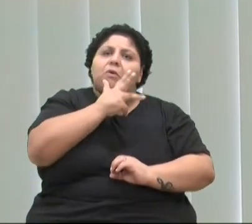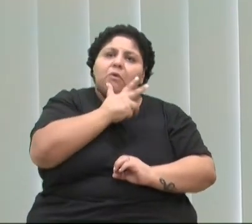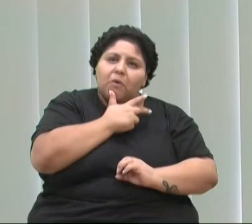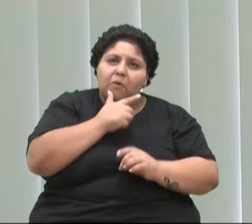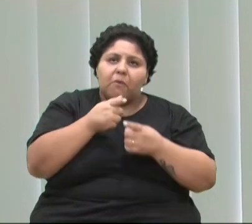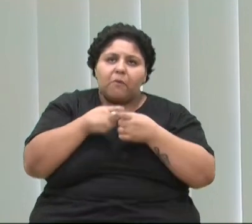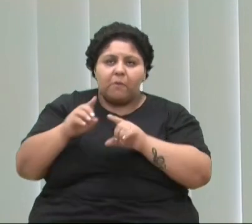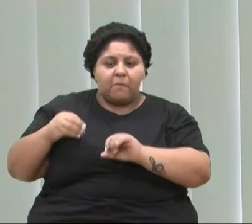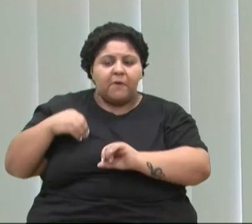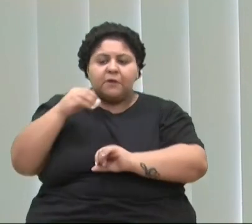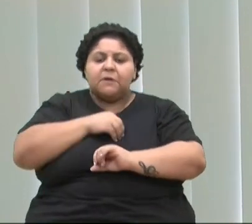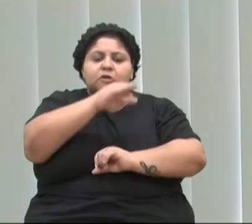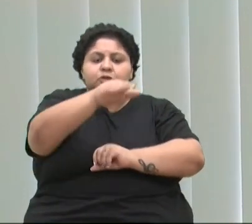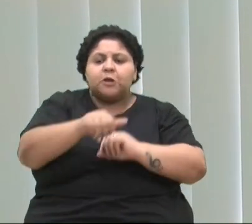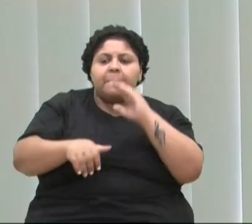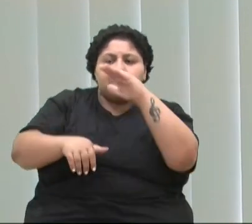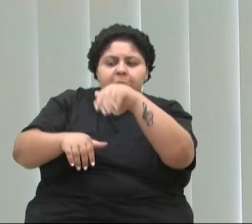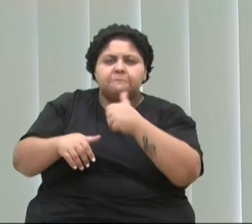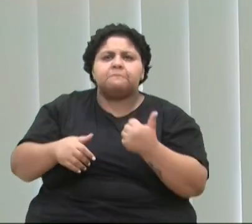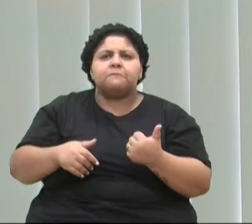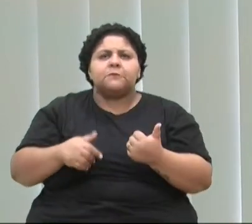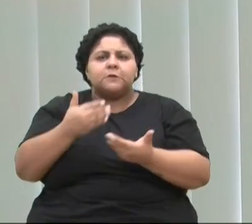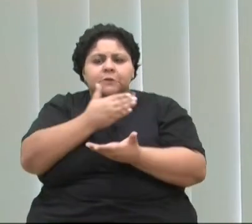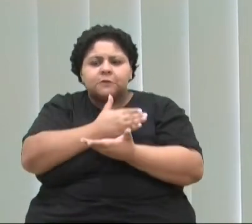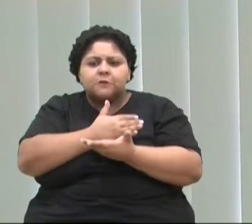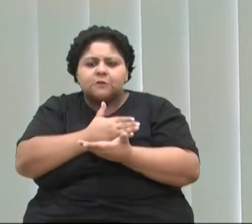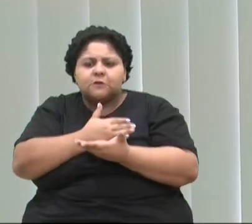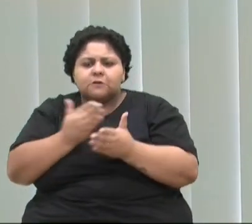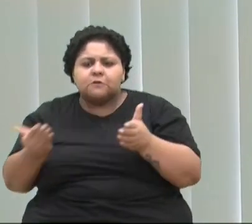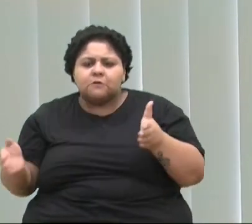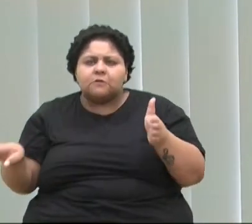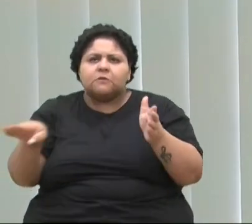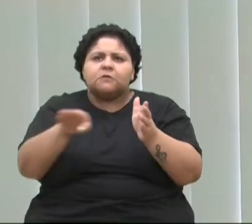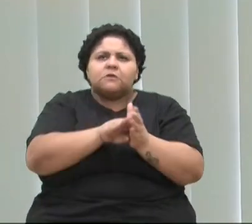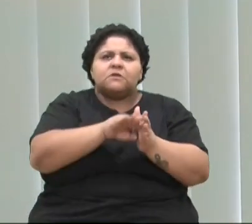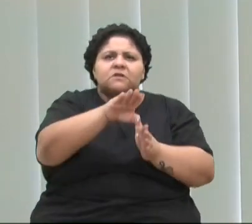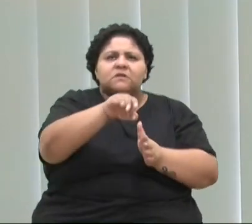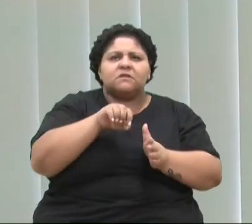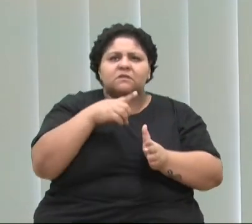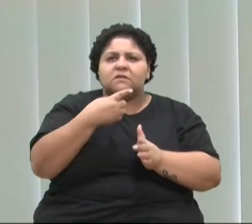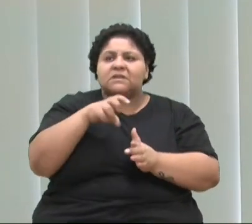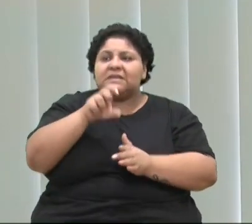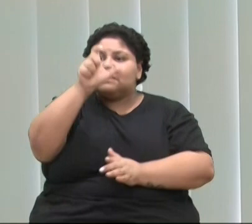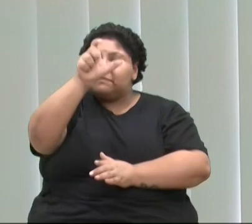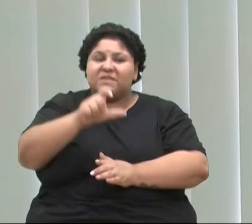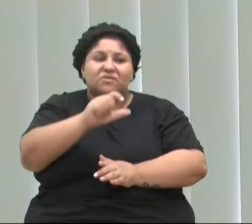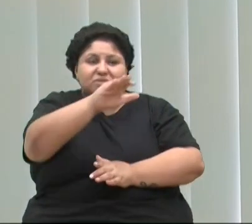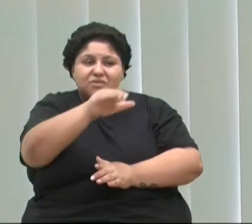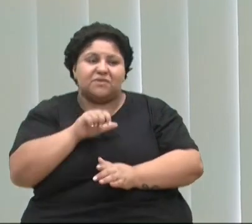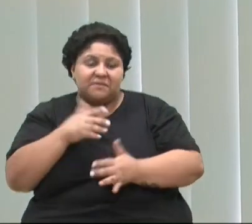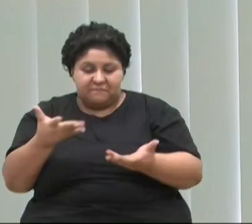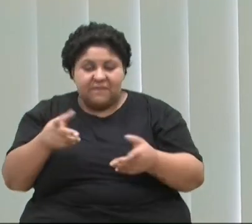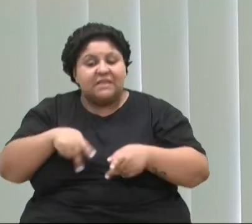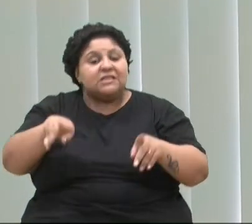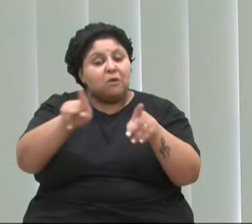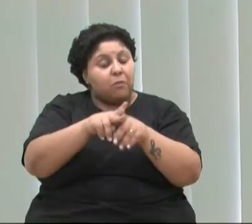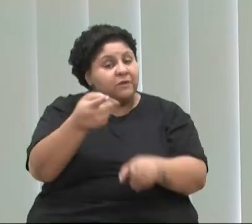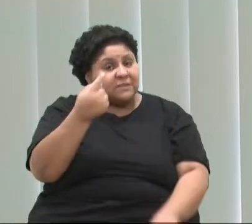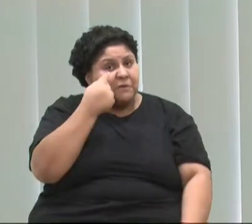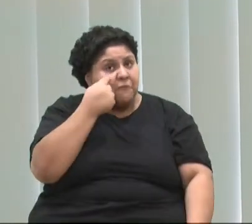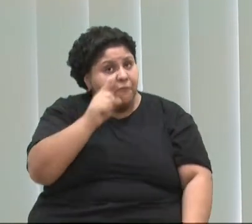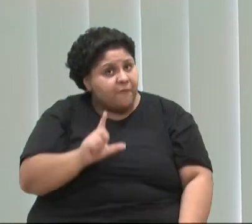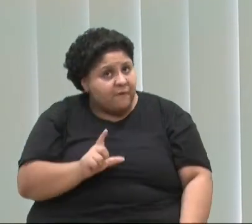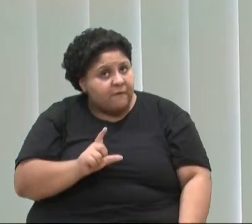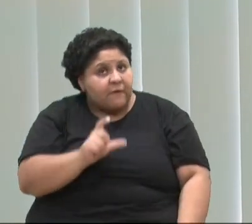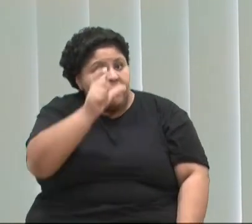médicos estão chamando. Desde que eu estou aqui, eu já contei, chamaram já 15 pacientes. Então, se a população vê que as pessoas